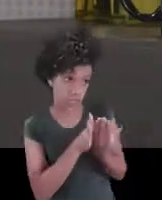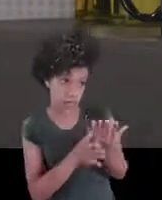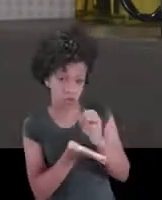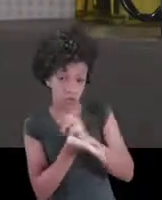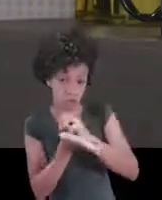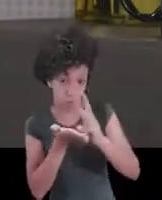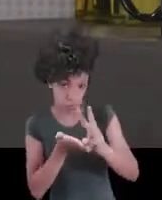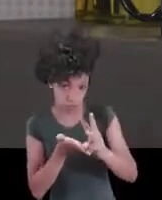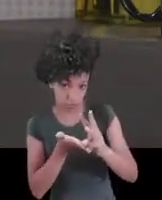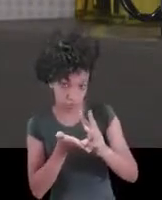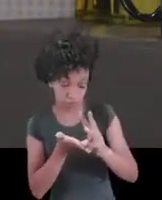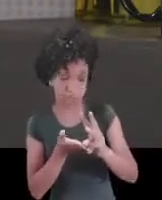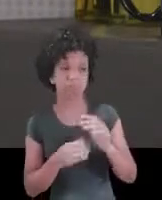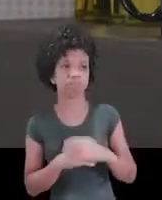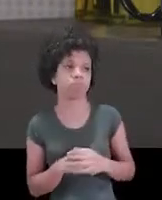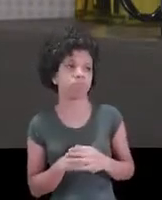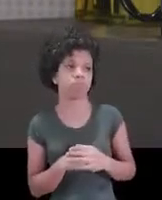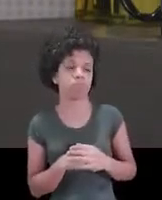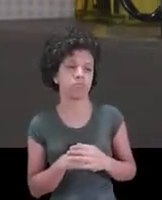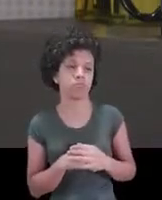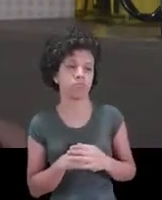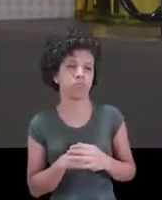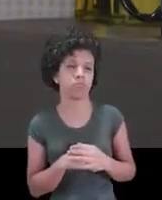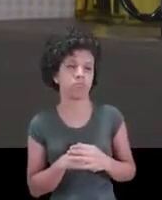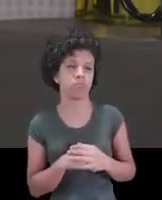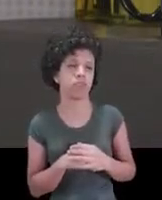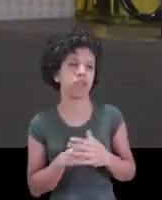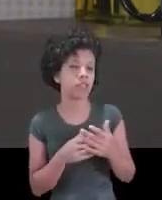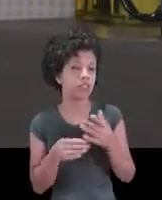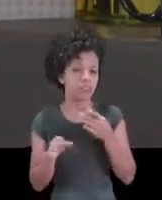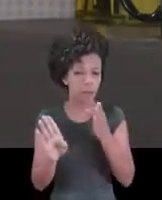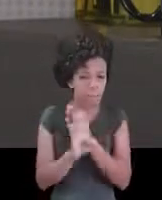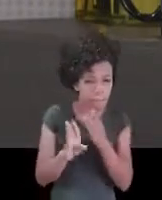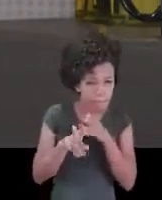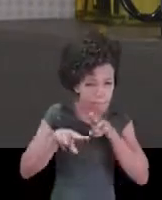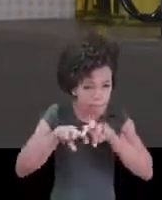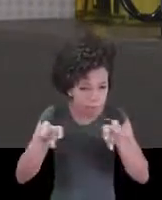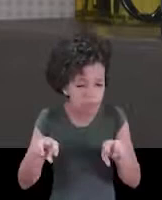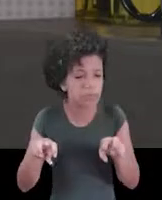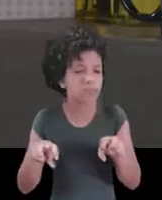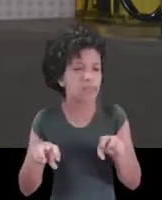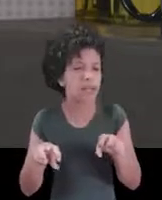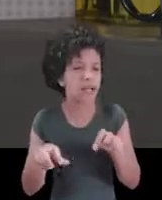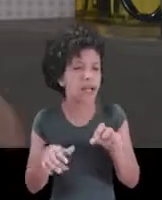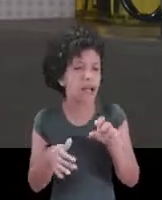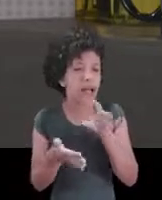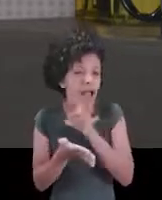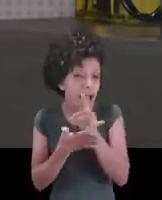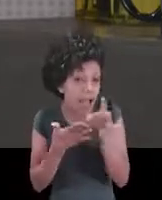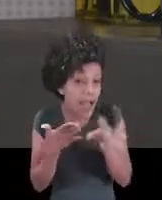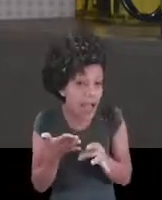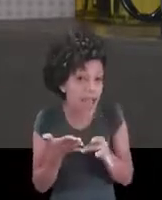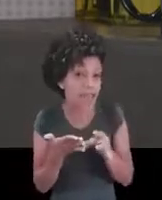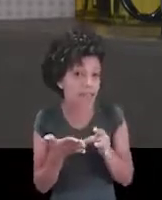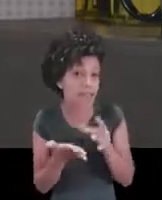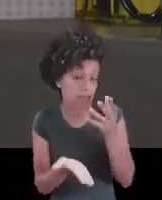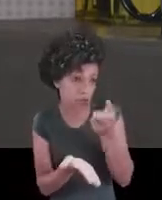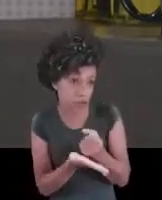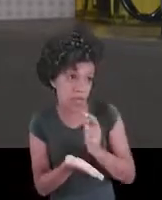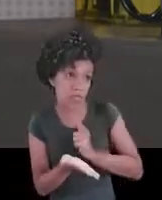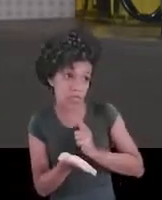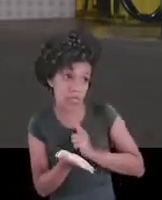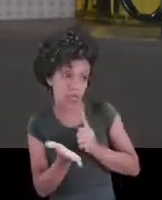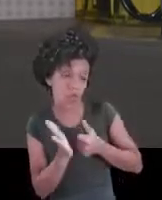criado um softer que eles catalogam esses arquivos cada arquivo existe uma